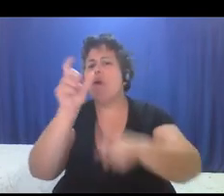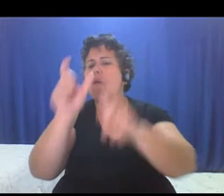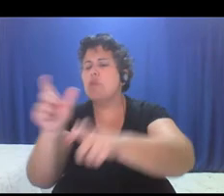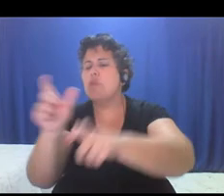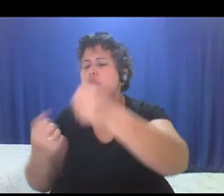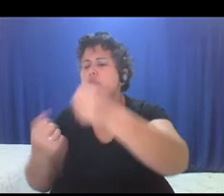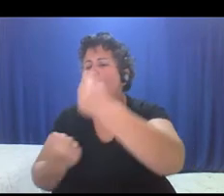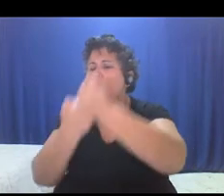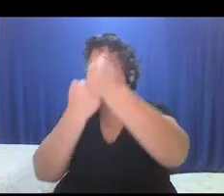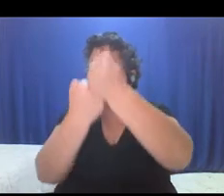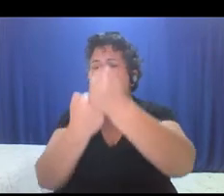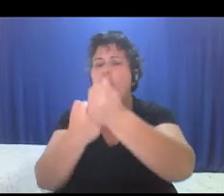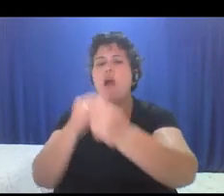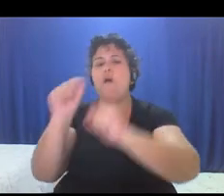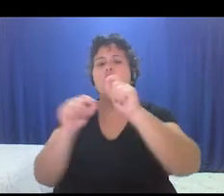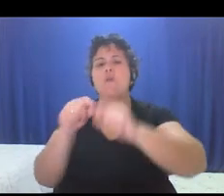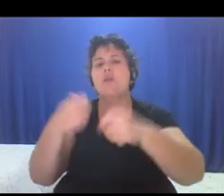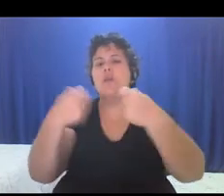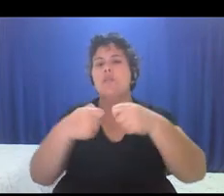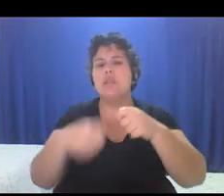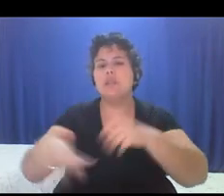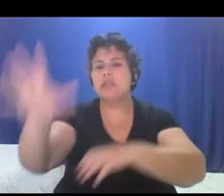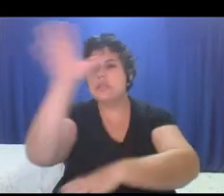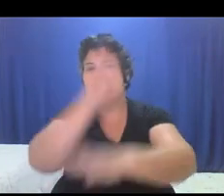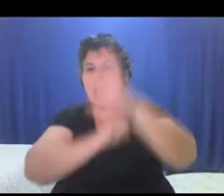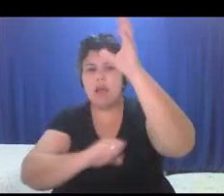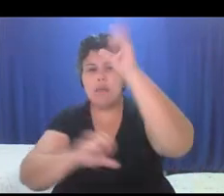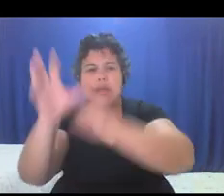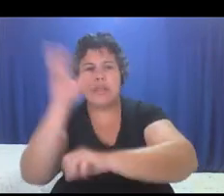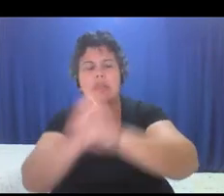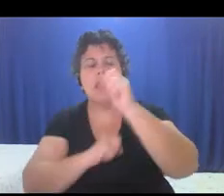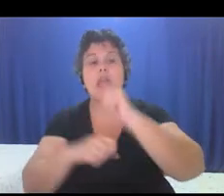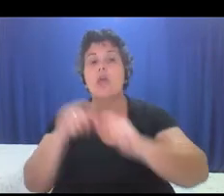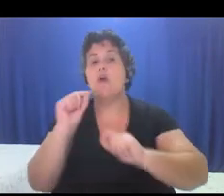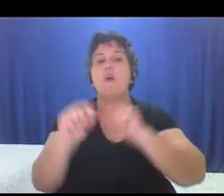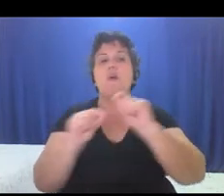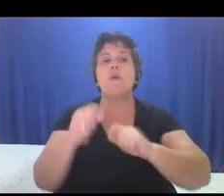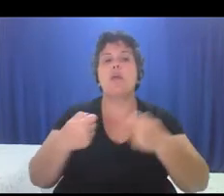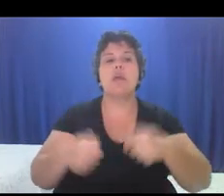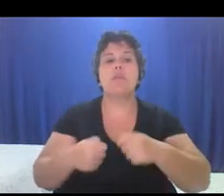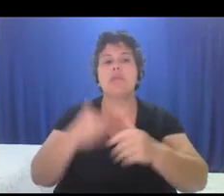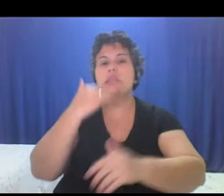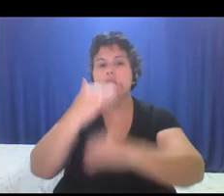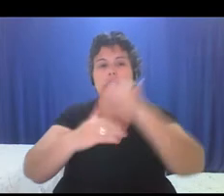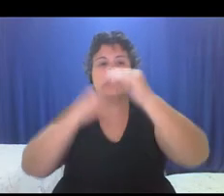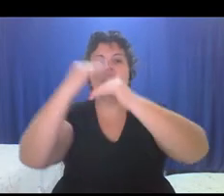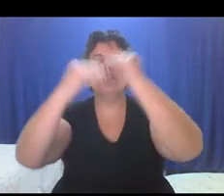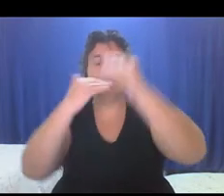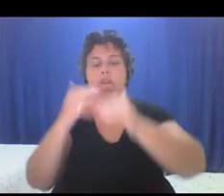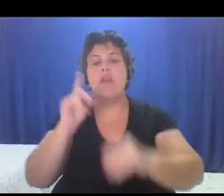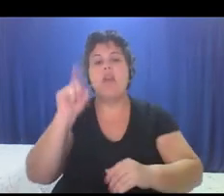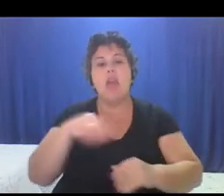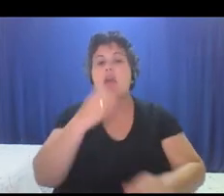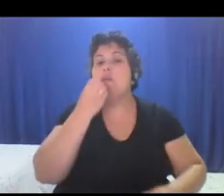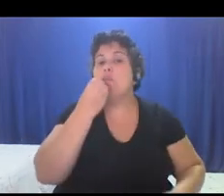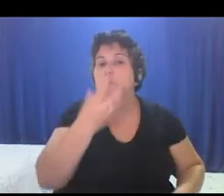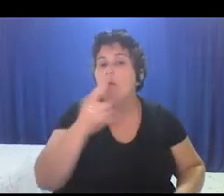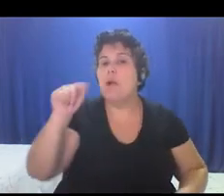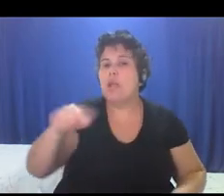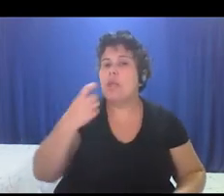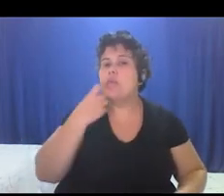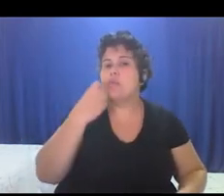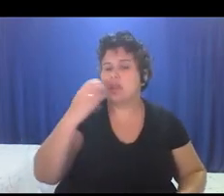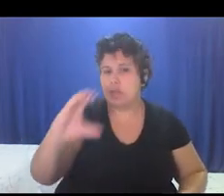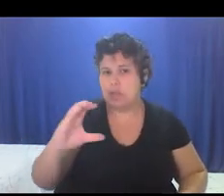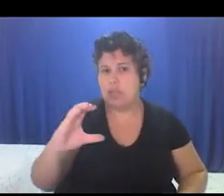precisa aprender? Quais são as skills que você tem que desenvolver? E eu acho isso muito, muito bacana aqui na CIT, porque a gente tem essa trilha